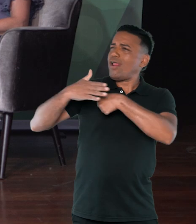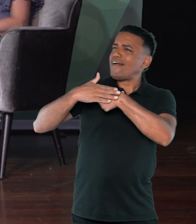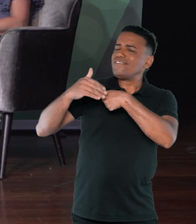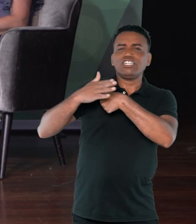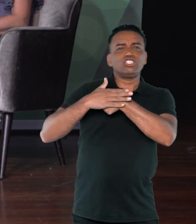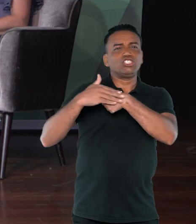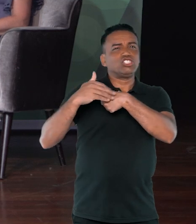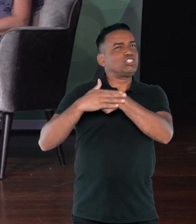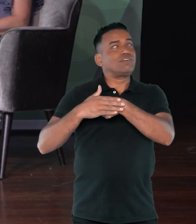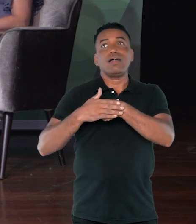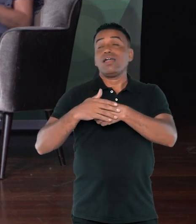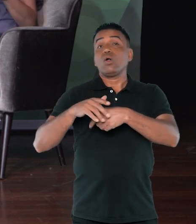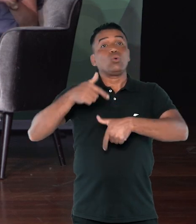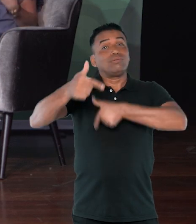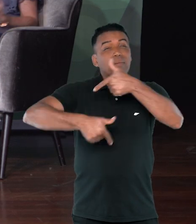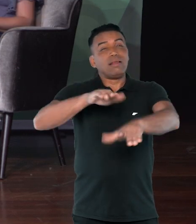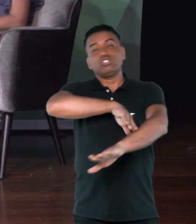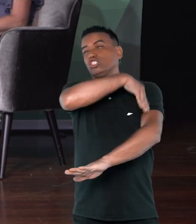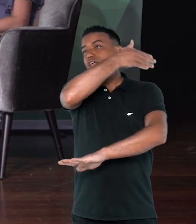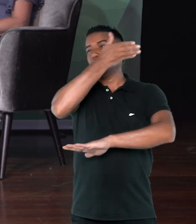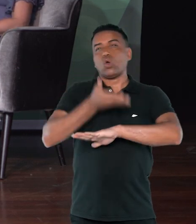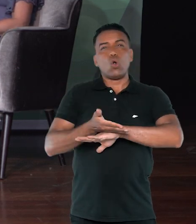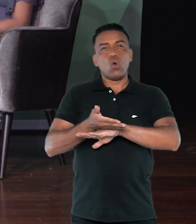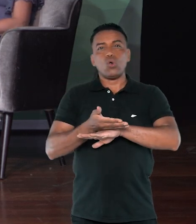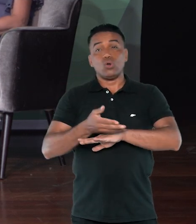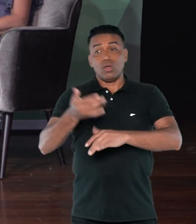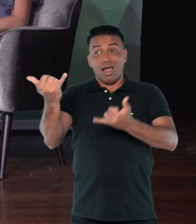isso, né, o dia todo, ouvindo também